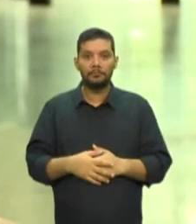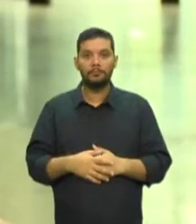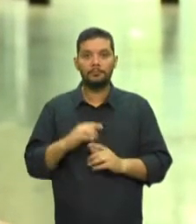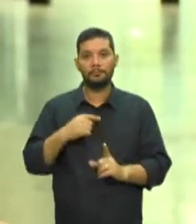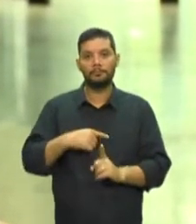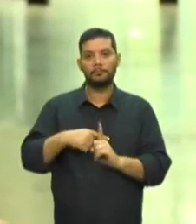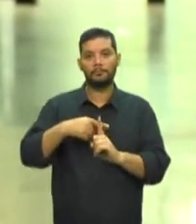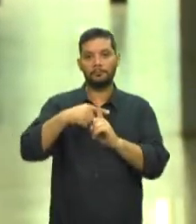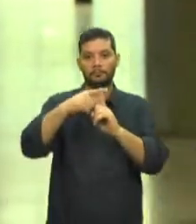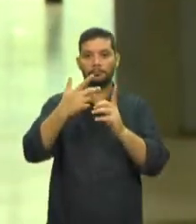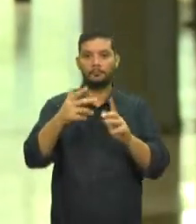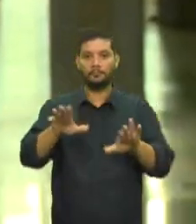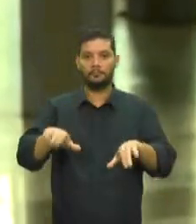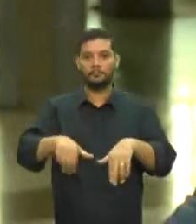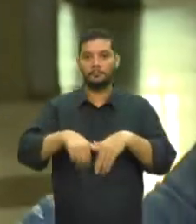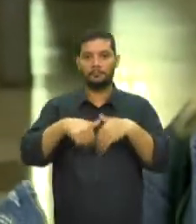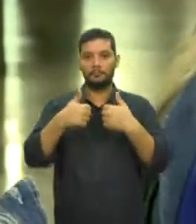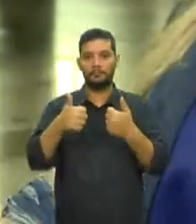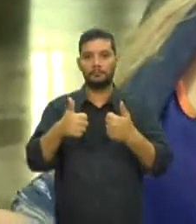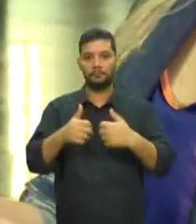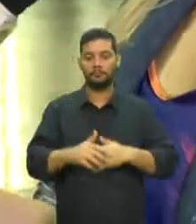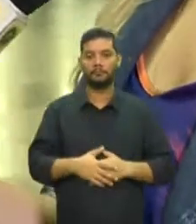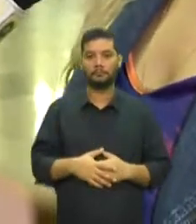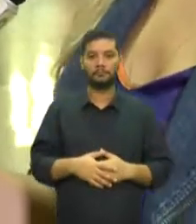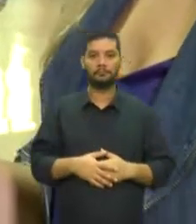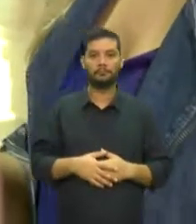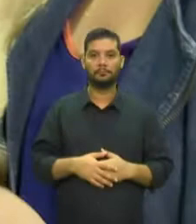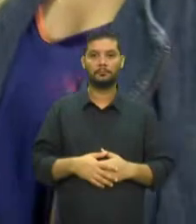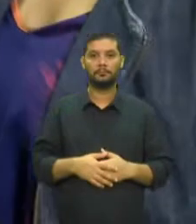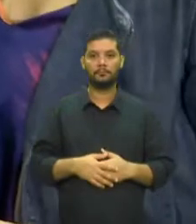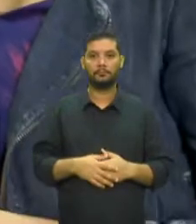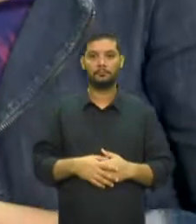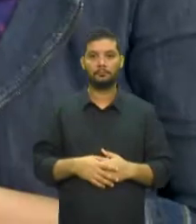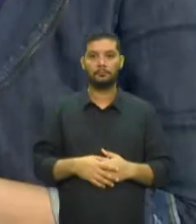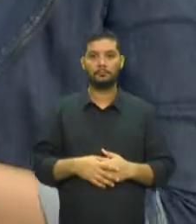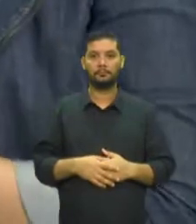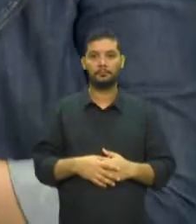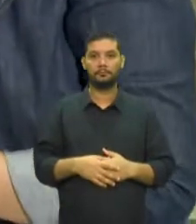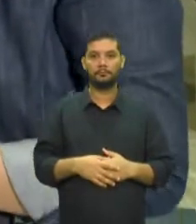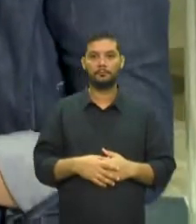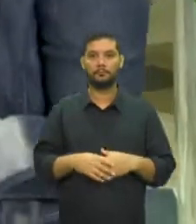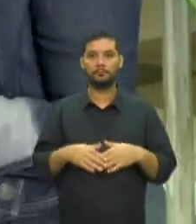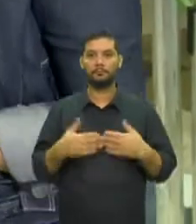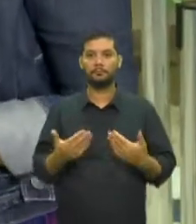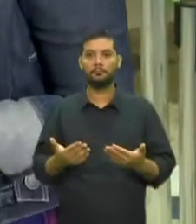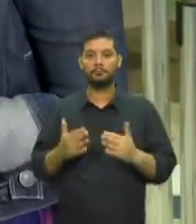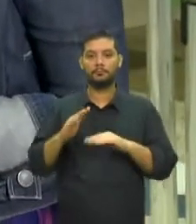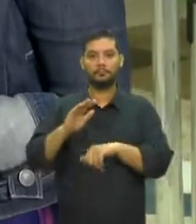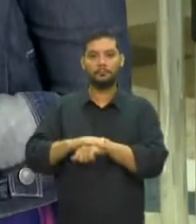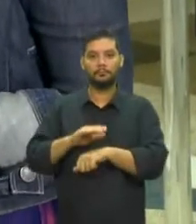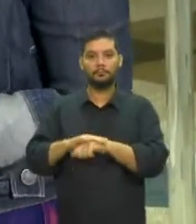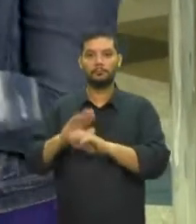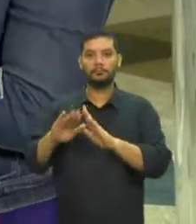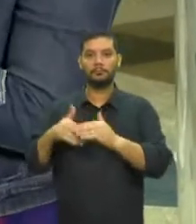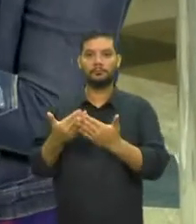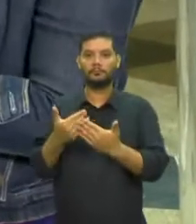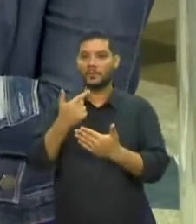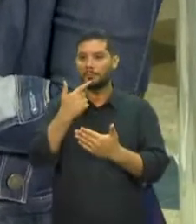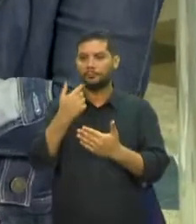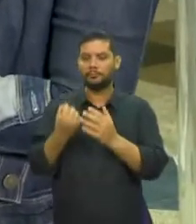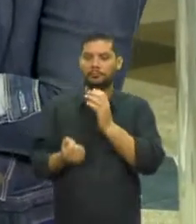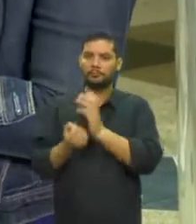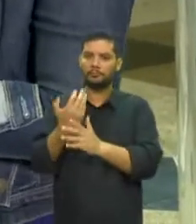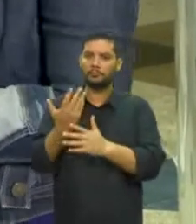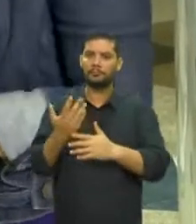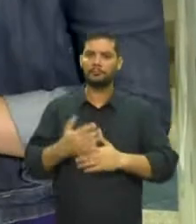cidade, melhor vai ser para a economia da nossa cidade. E é importante a gente falar que tudo é promovido pela escola, né? Que foi inaugurada agora recente. Queria que o senhor falasse um